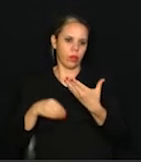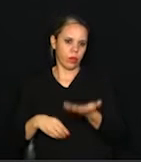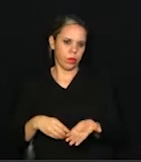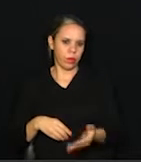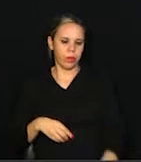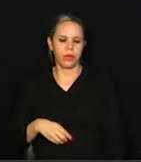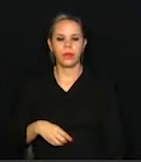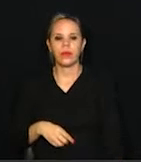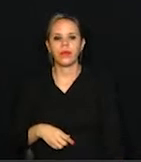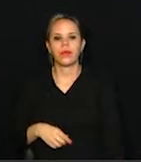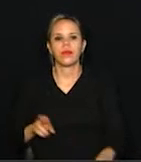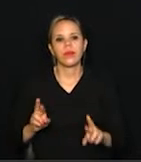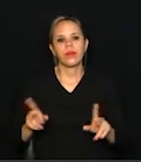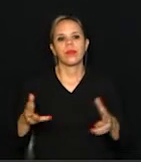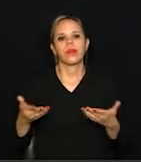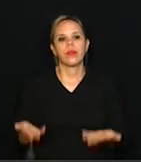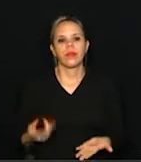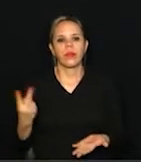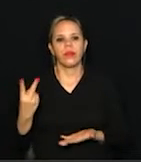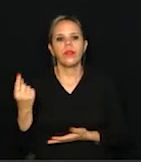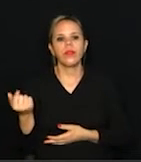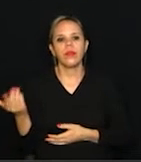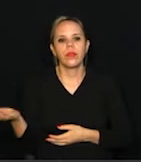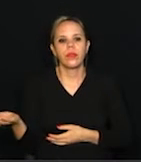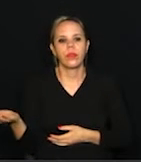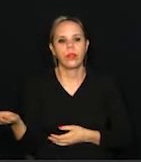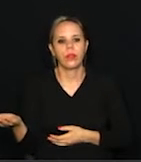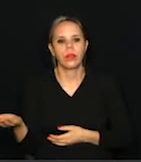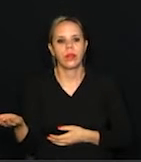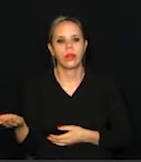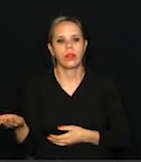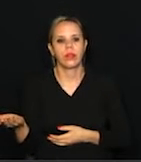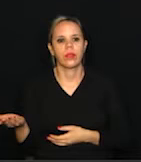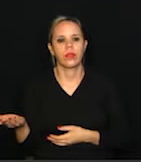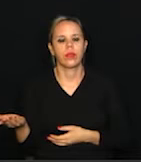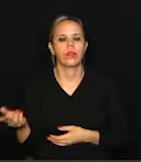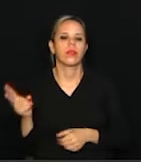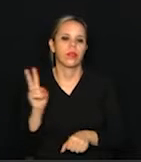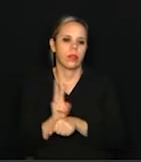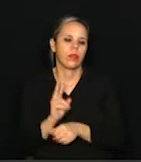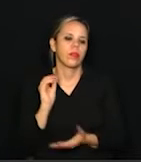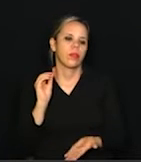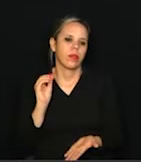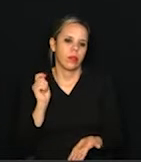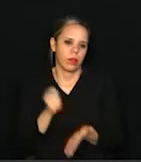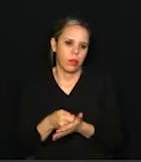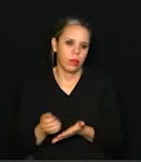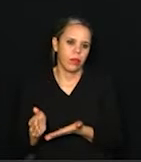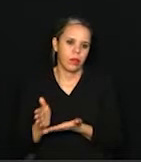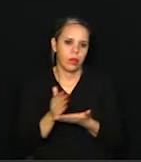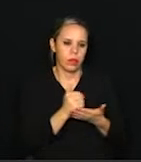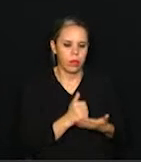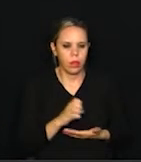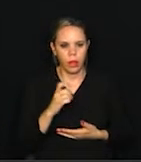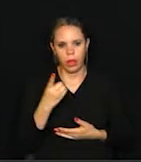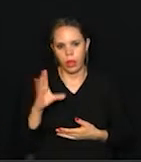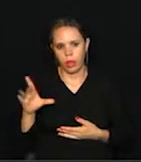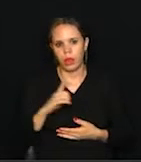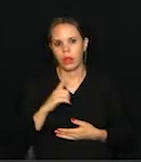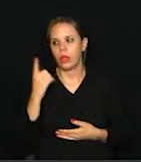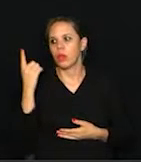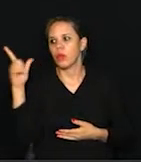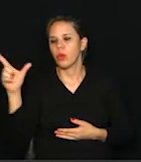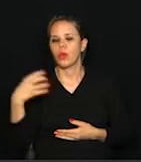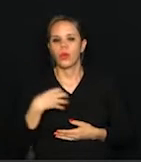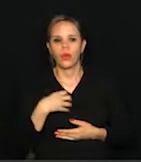a diferença desse valor aqui está sendo coberta por arrecadações que a Indec tem de outras